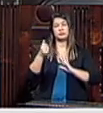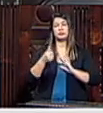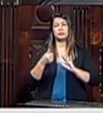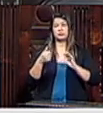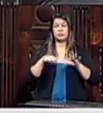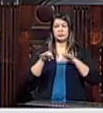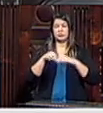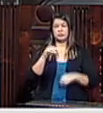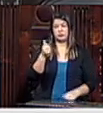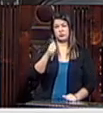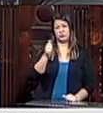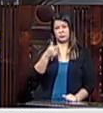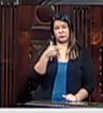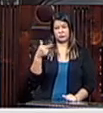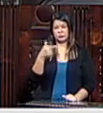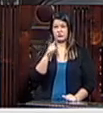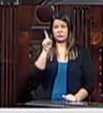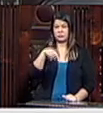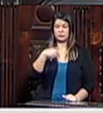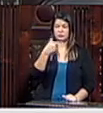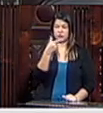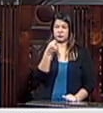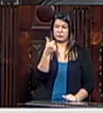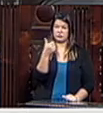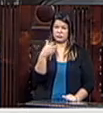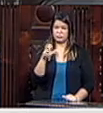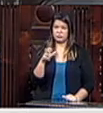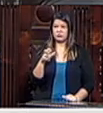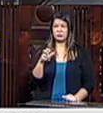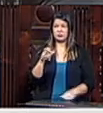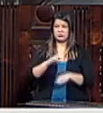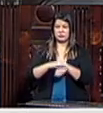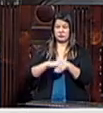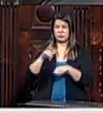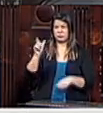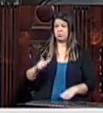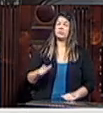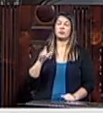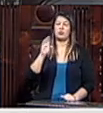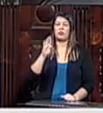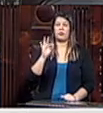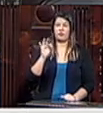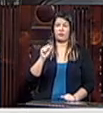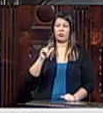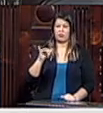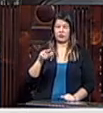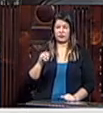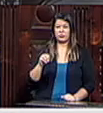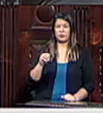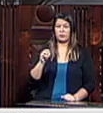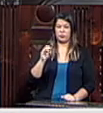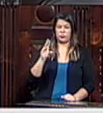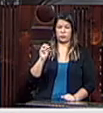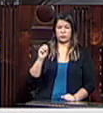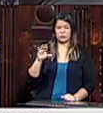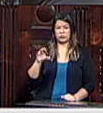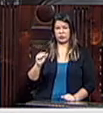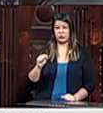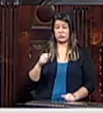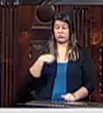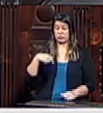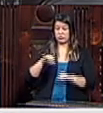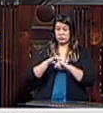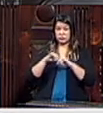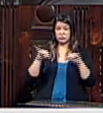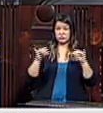projeto de lei número 1122 de 2015, de autoria do deputado Flávio Bolsonaro, que autoriza o poder